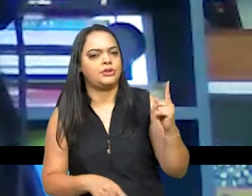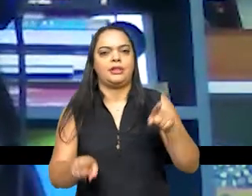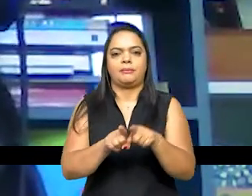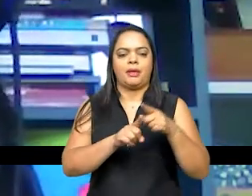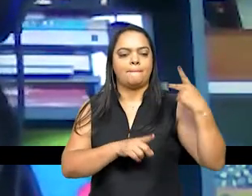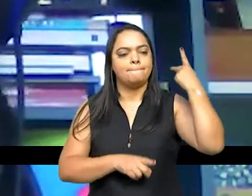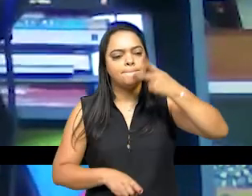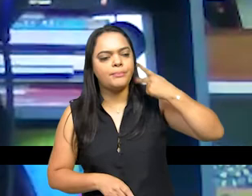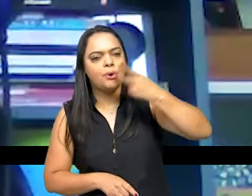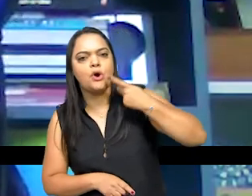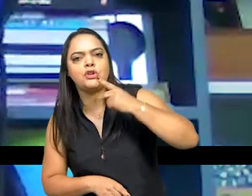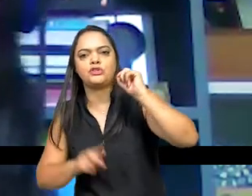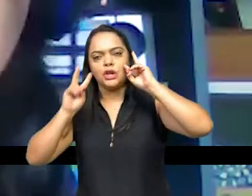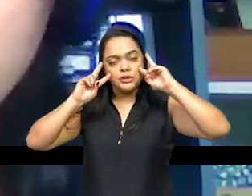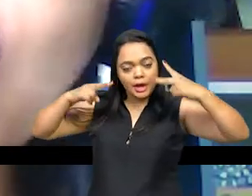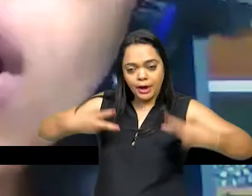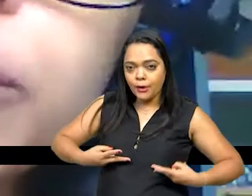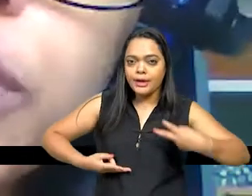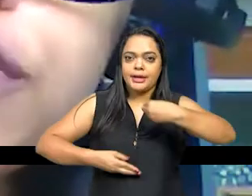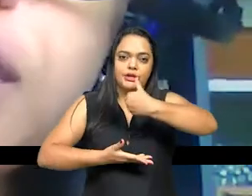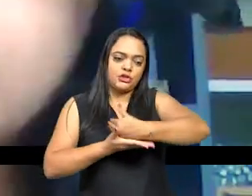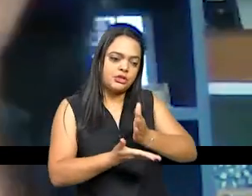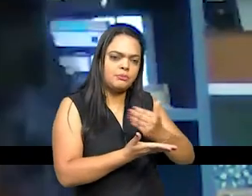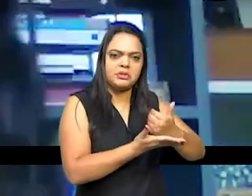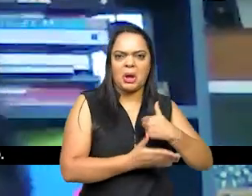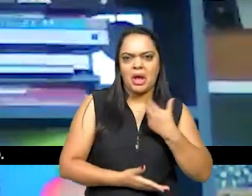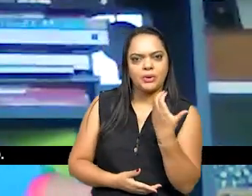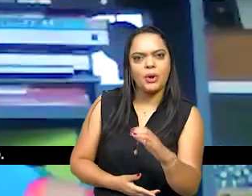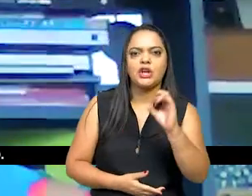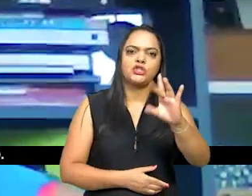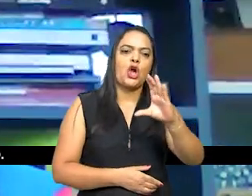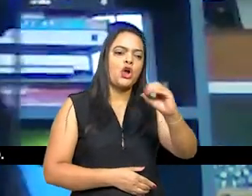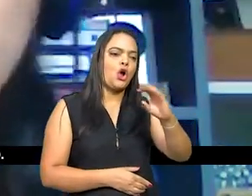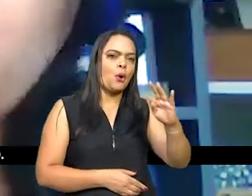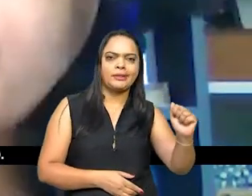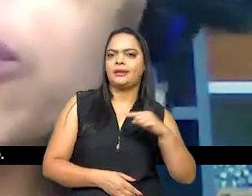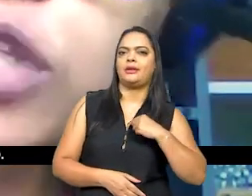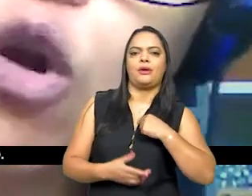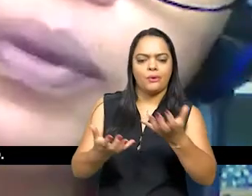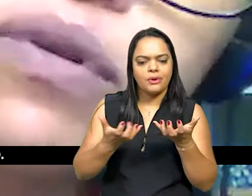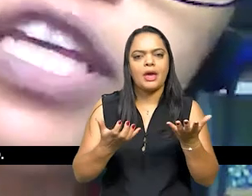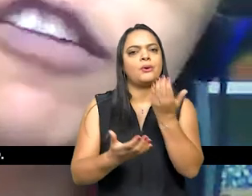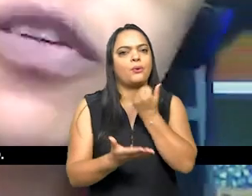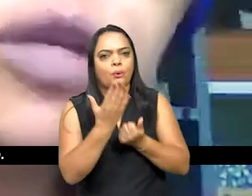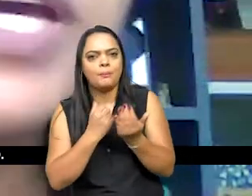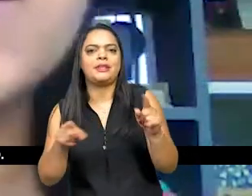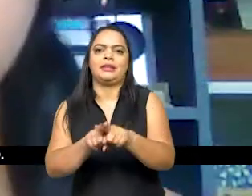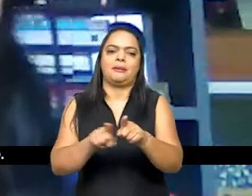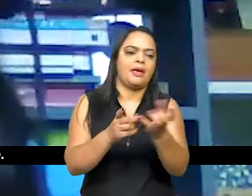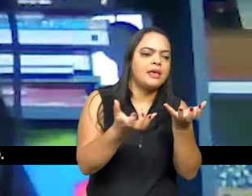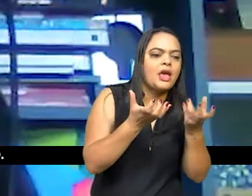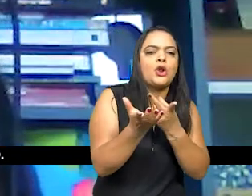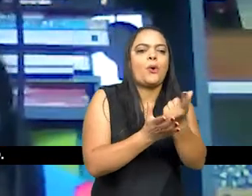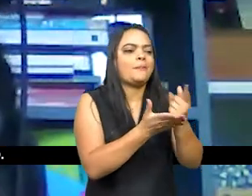políticas de redistribuição e reconhecimento. Eu não quero só cota para a universidade, eu também quero comida, mas eu também quero poder comprar um livro, eu também quero